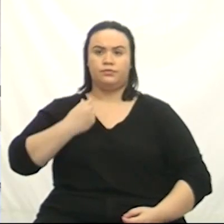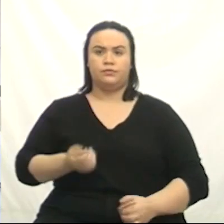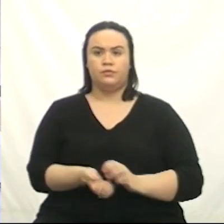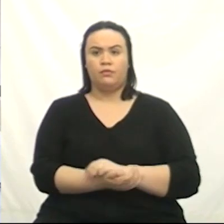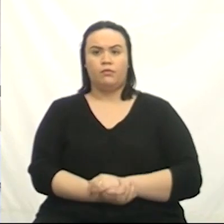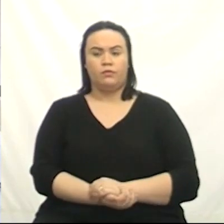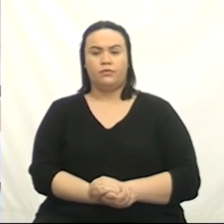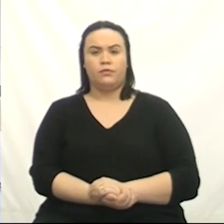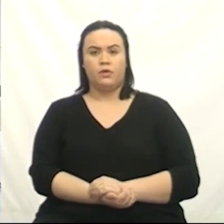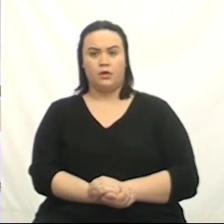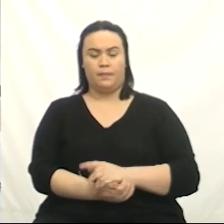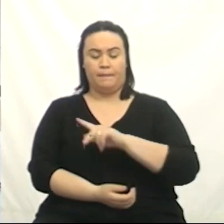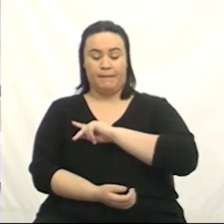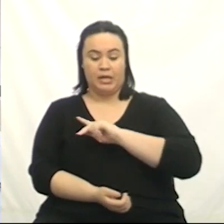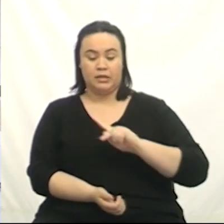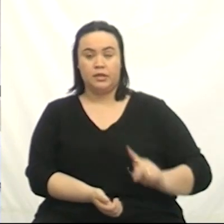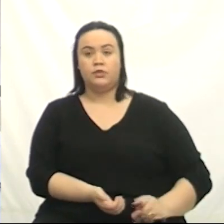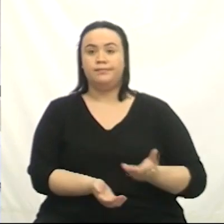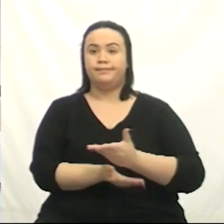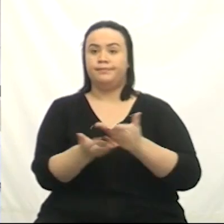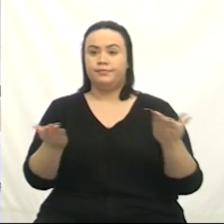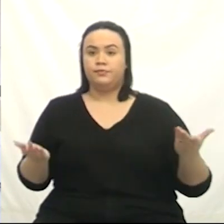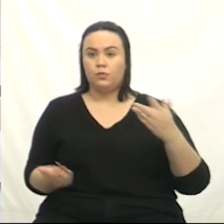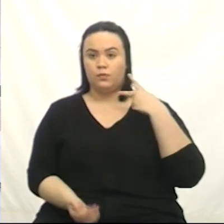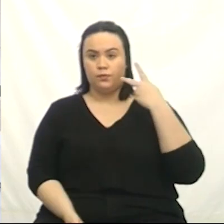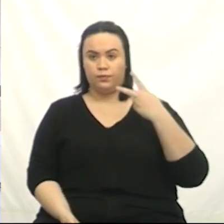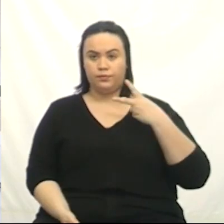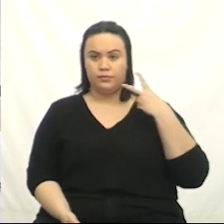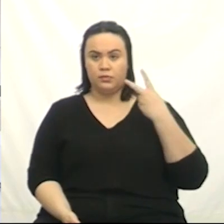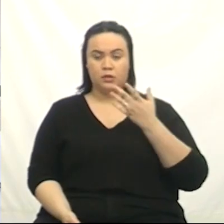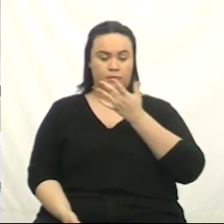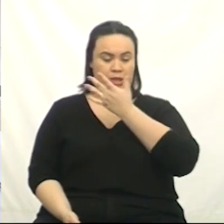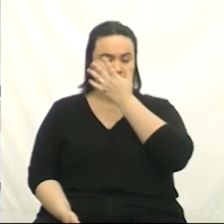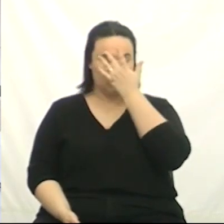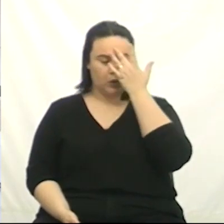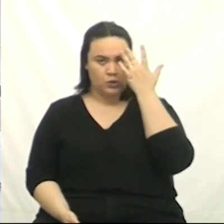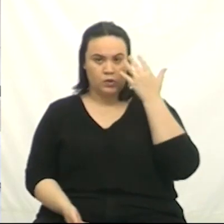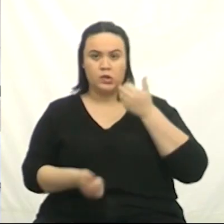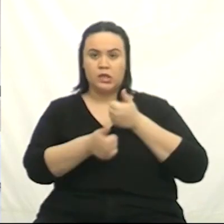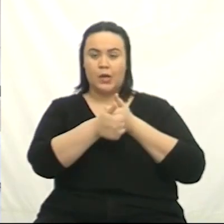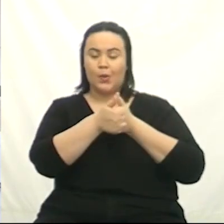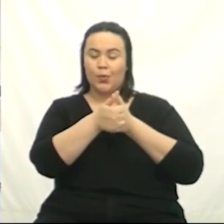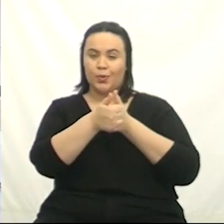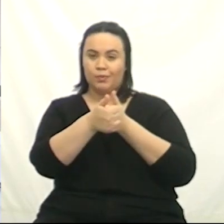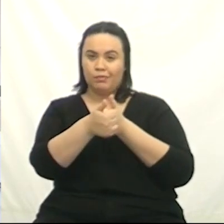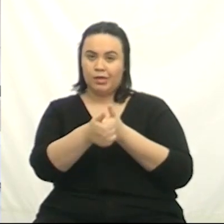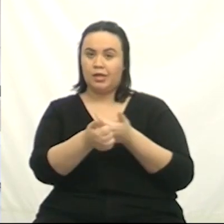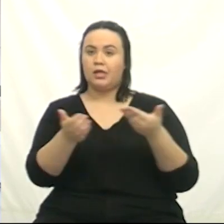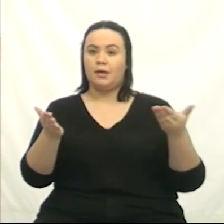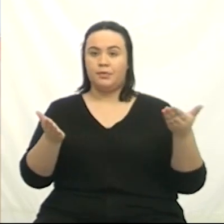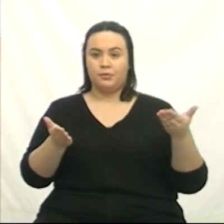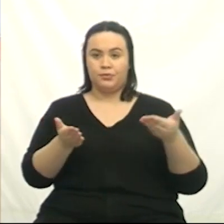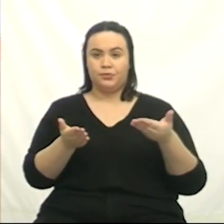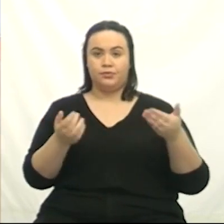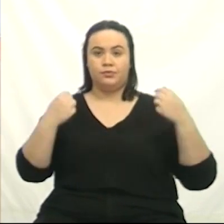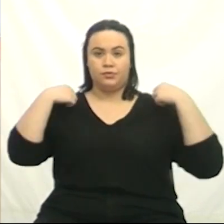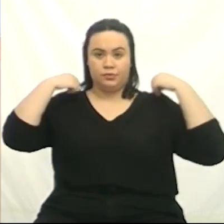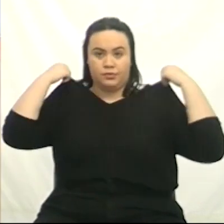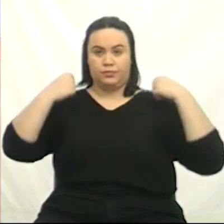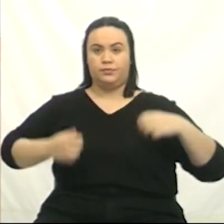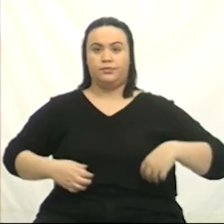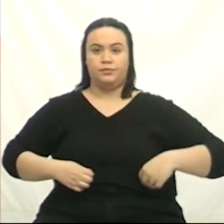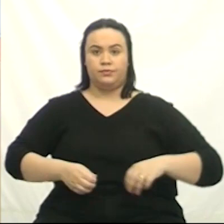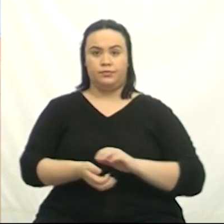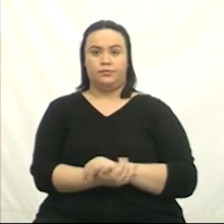Senhor presidente, senhores vereadores, público que nos assista nessa noite, o meu cordial